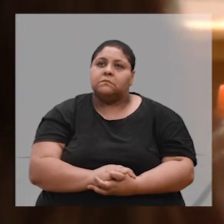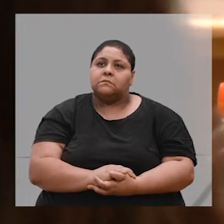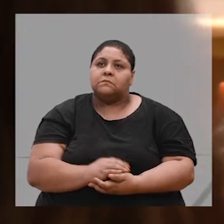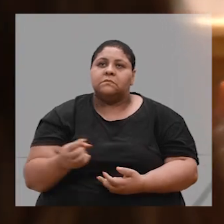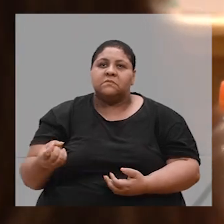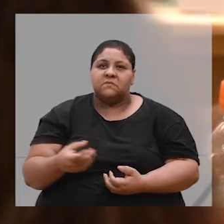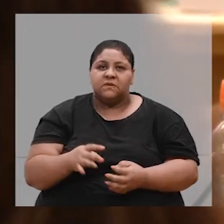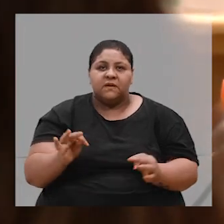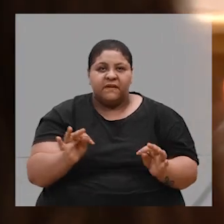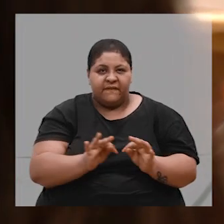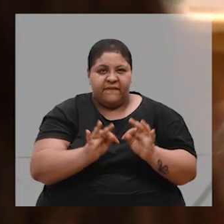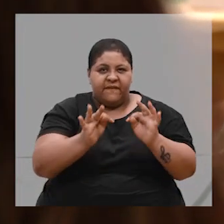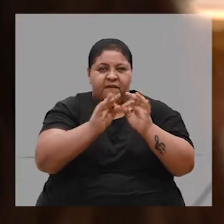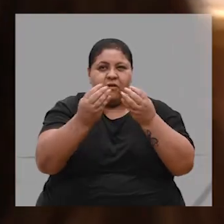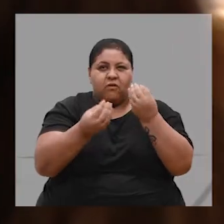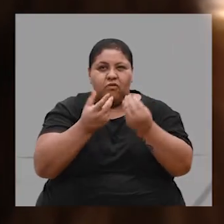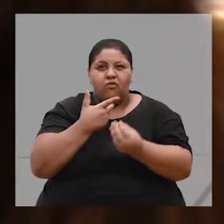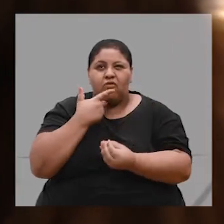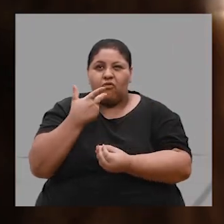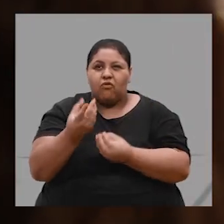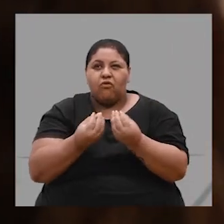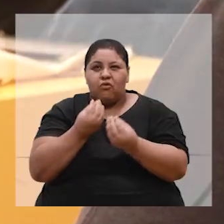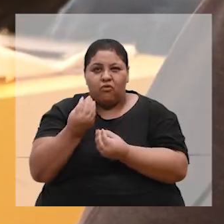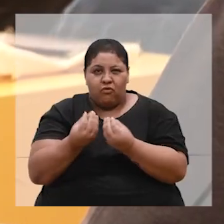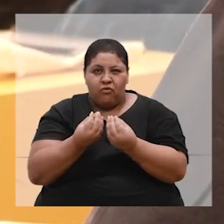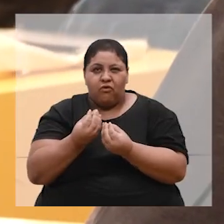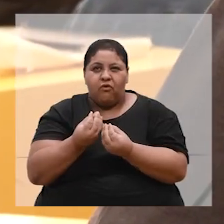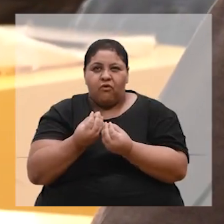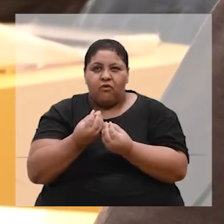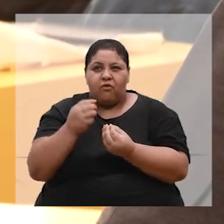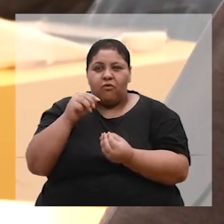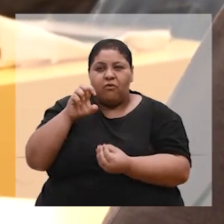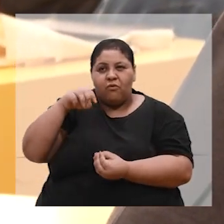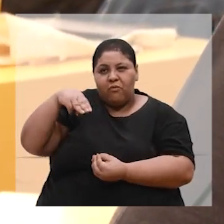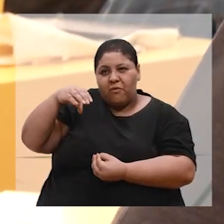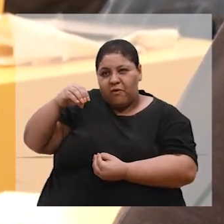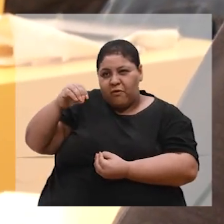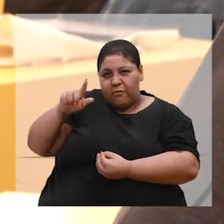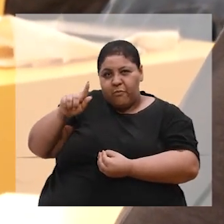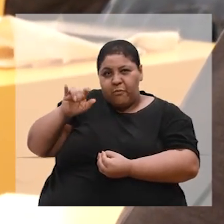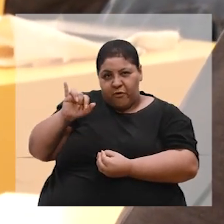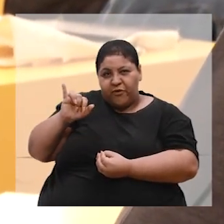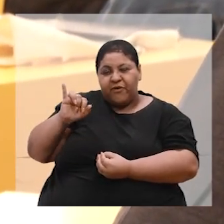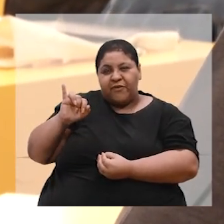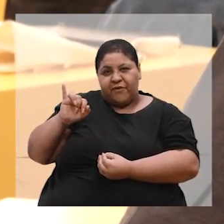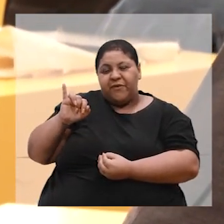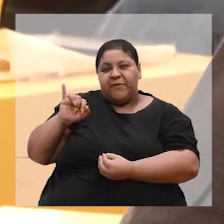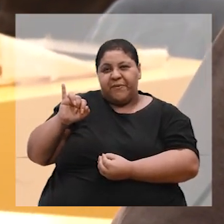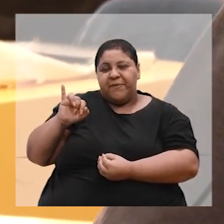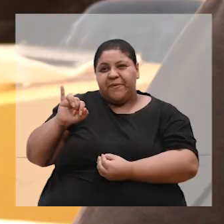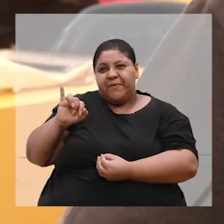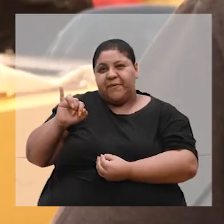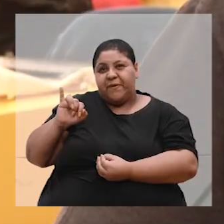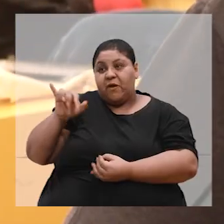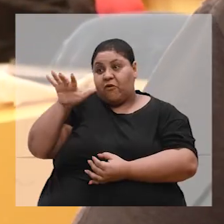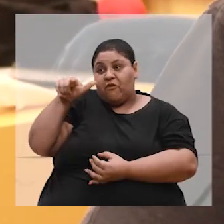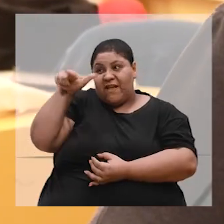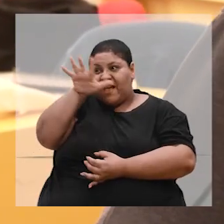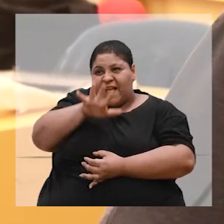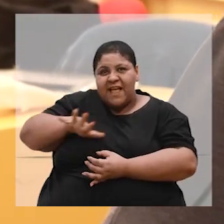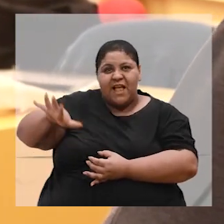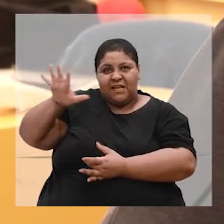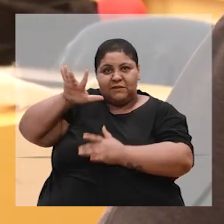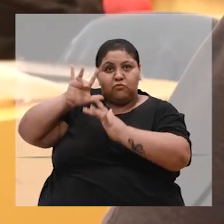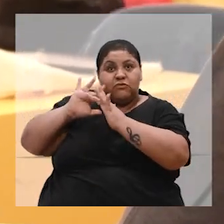Das novas tecnologias, como o senhor mesmo falou e até comentou sobre os emojis, né, antes no seminário, assim, é um universo,